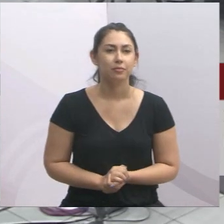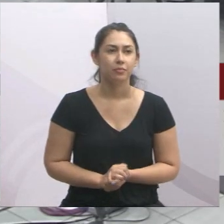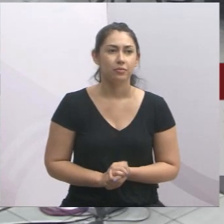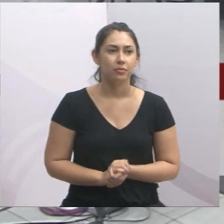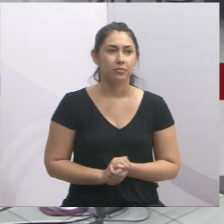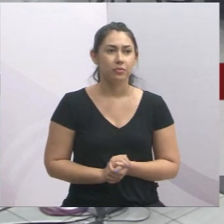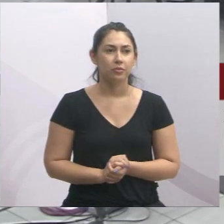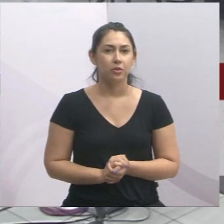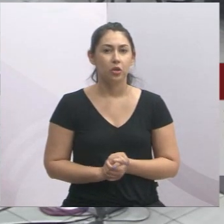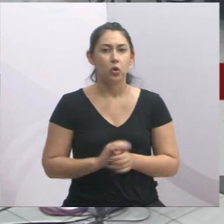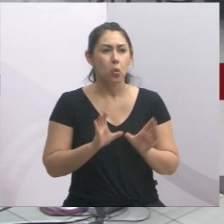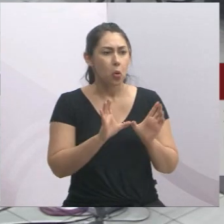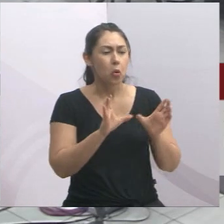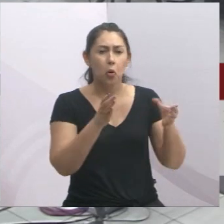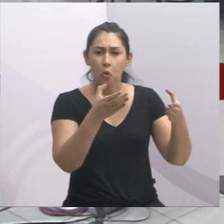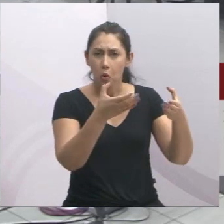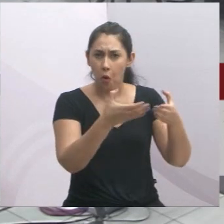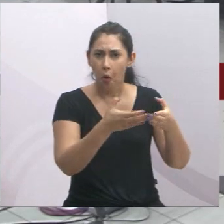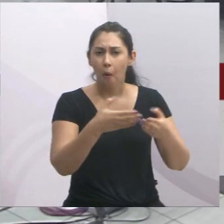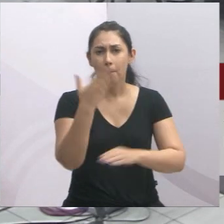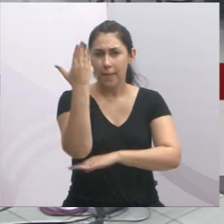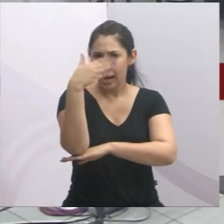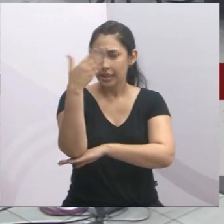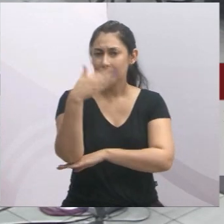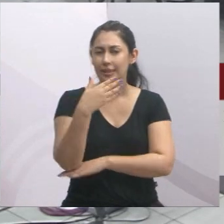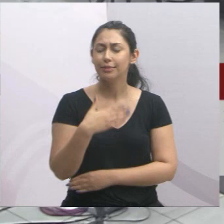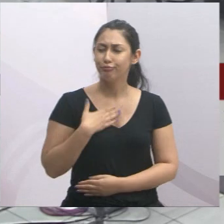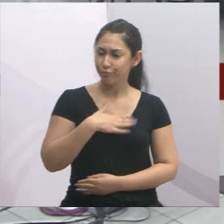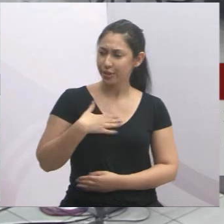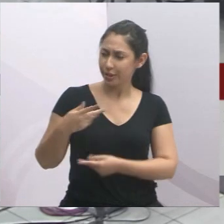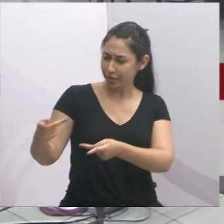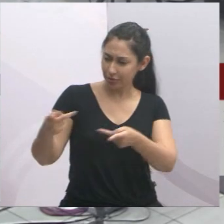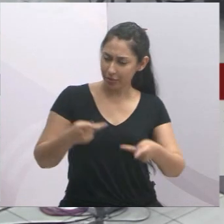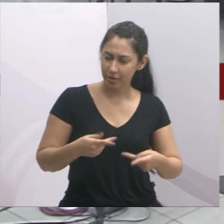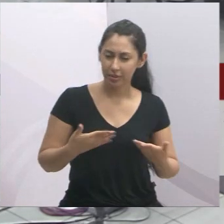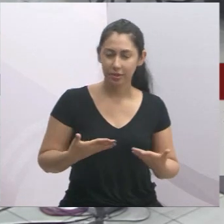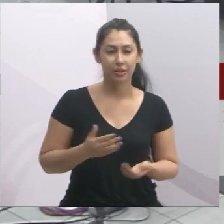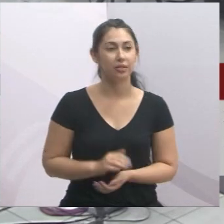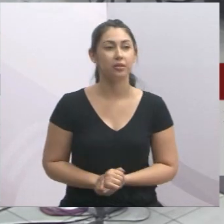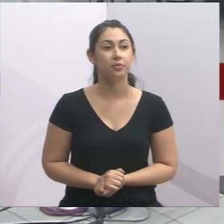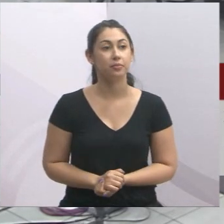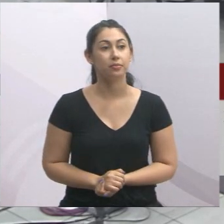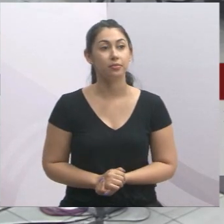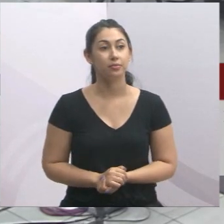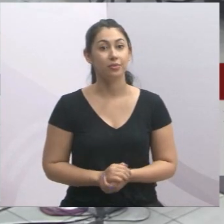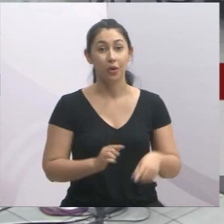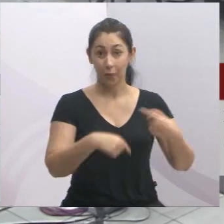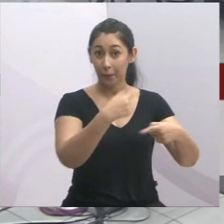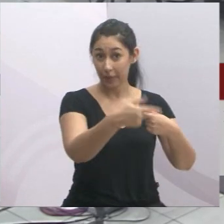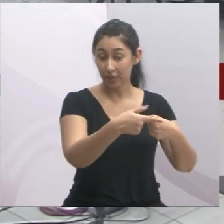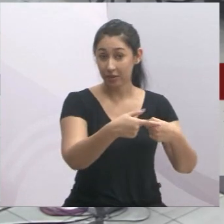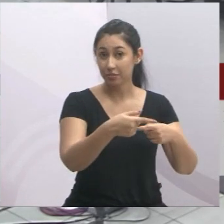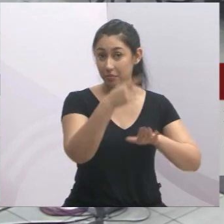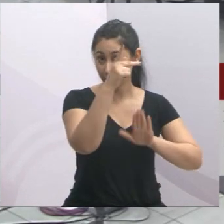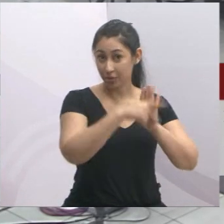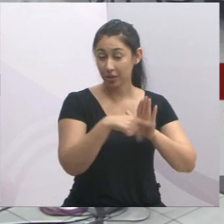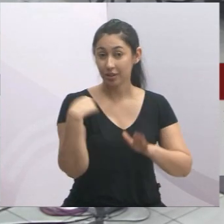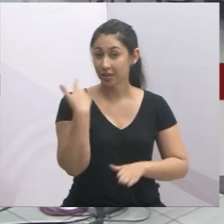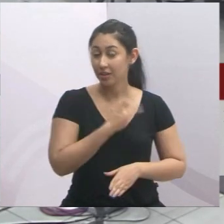comitiva aí dos taxistas de Jacareí. Um prazer recebê-los aqui. Será o próximo projeto que iremos